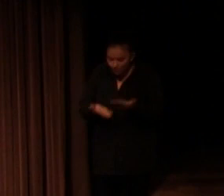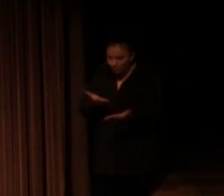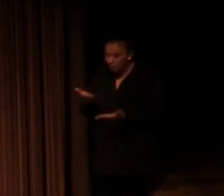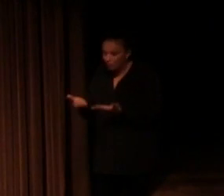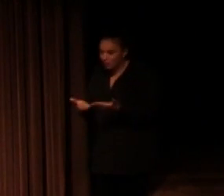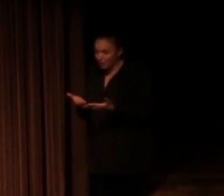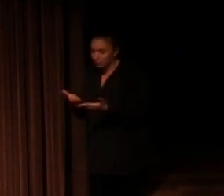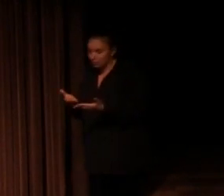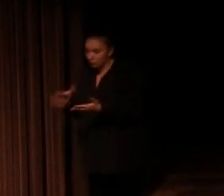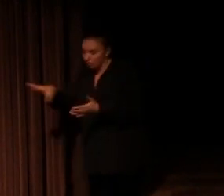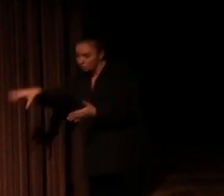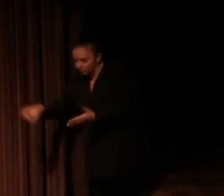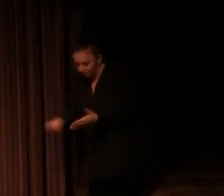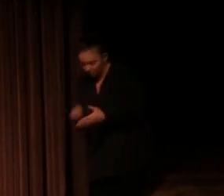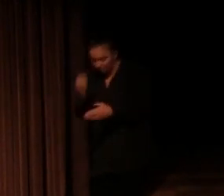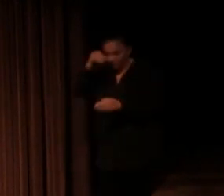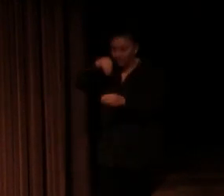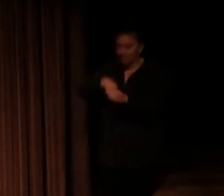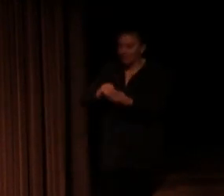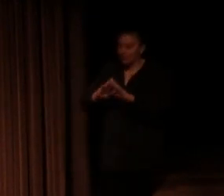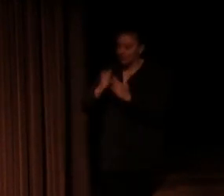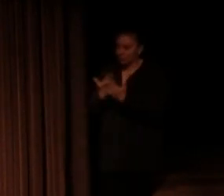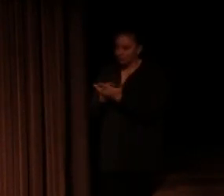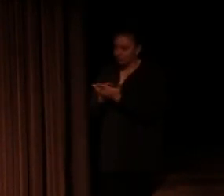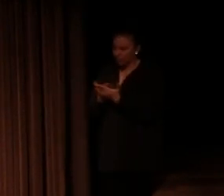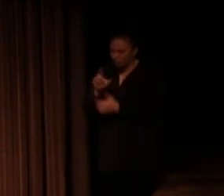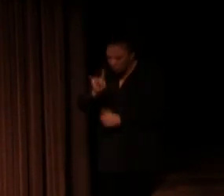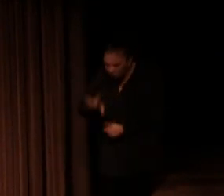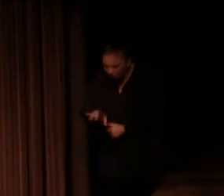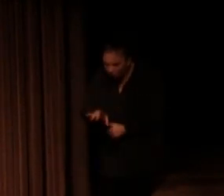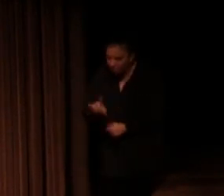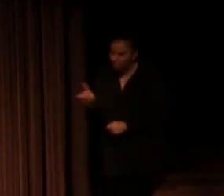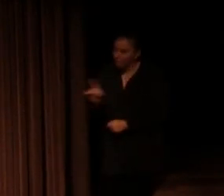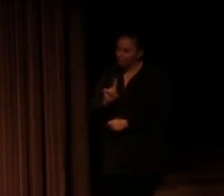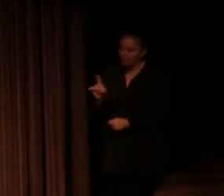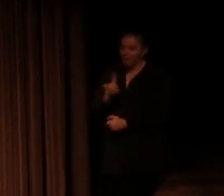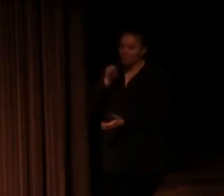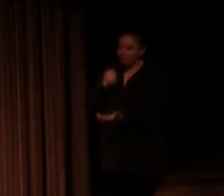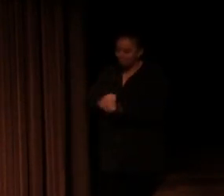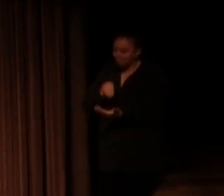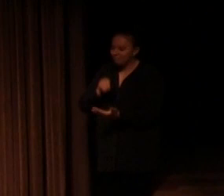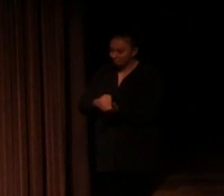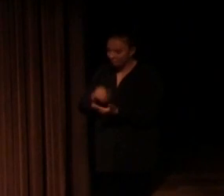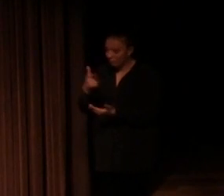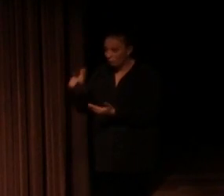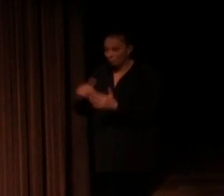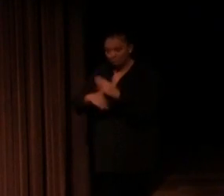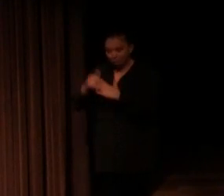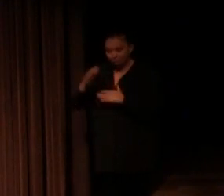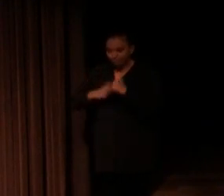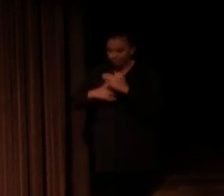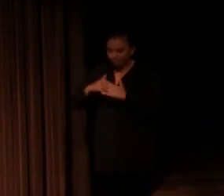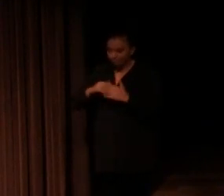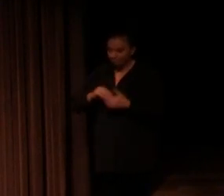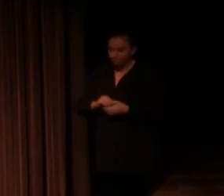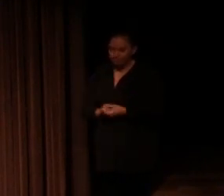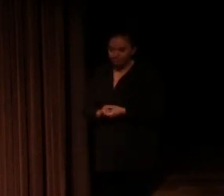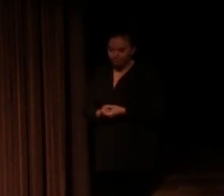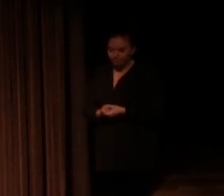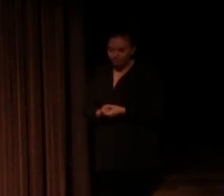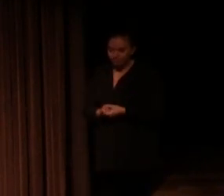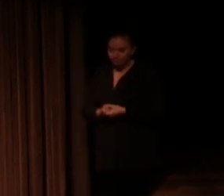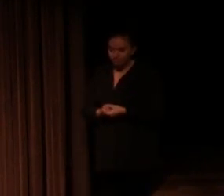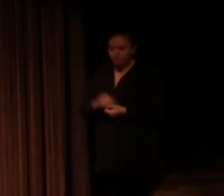resolve não não está provado que só colocar para dentro não resolve o país experimentou